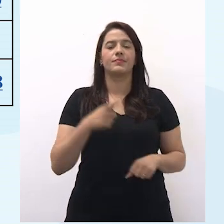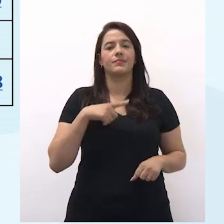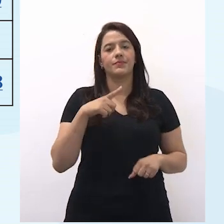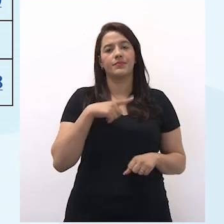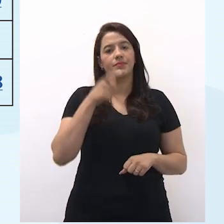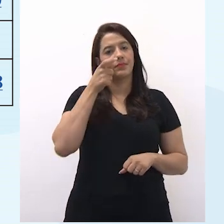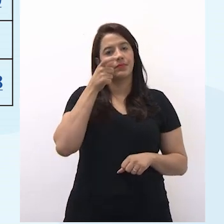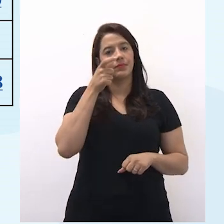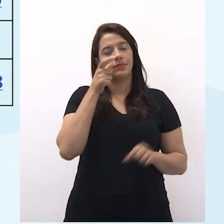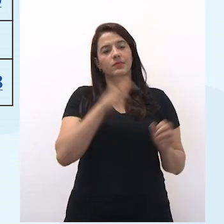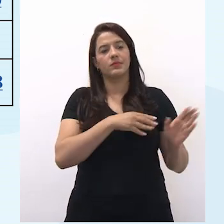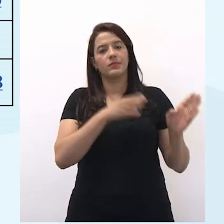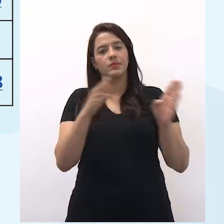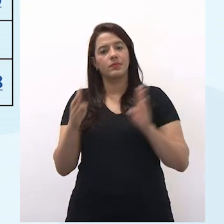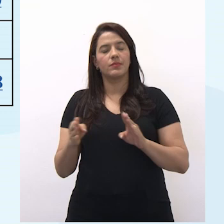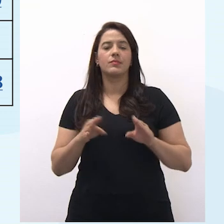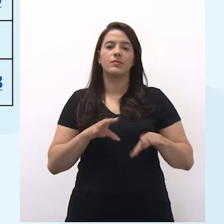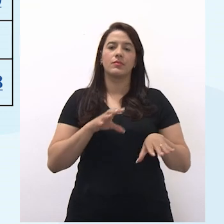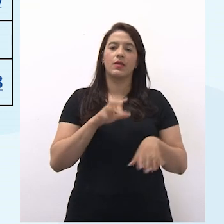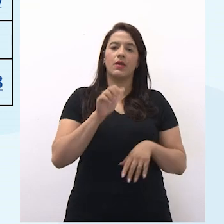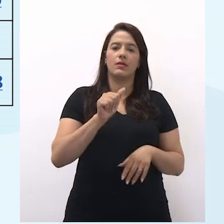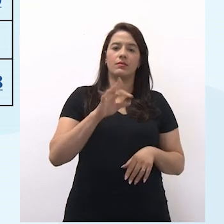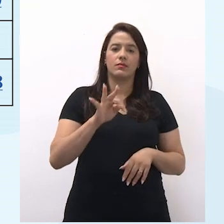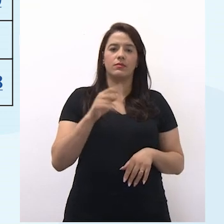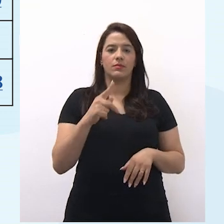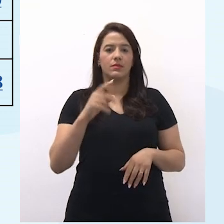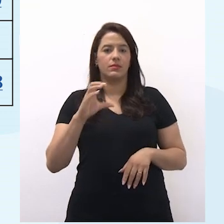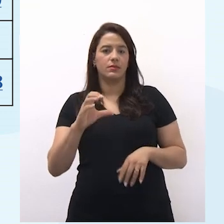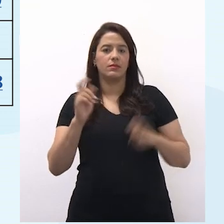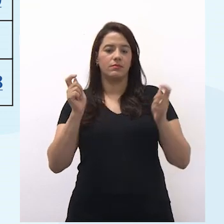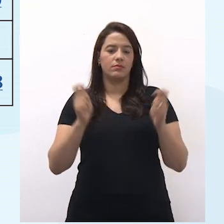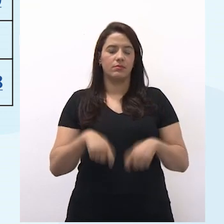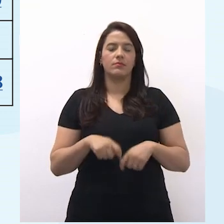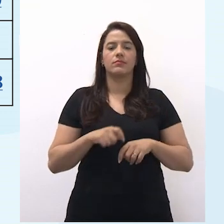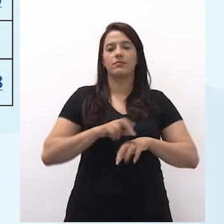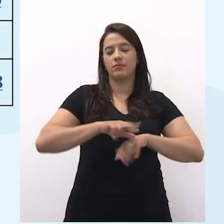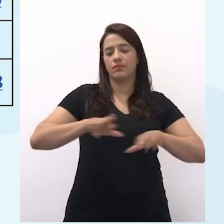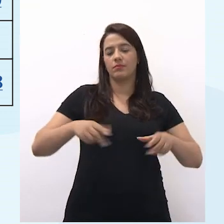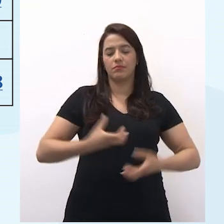aí às formações das competências